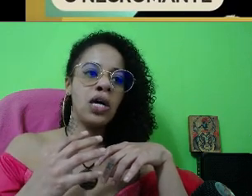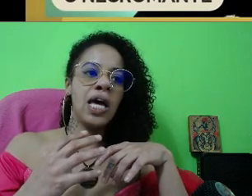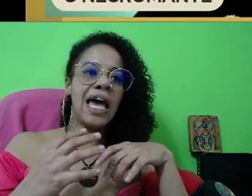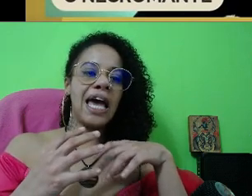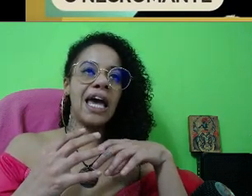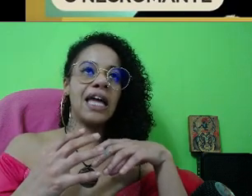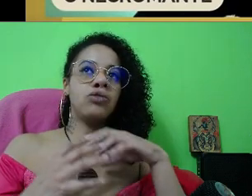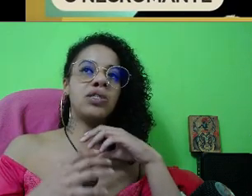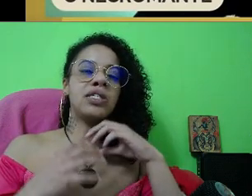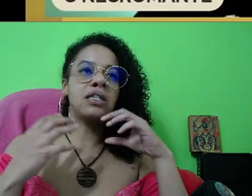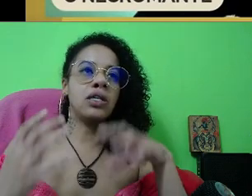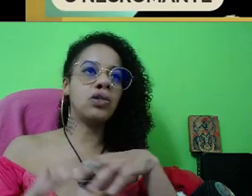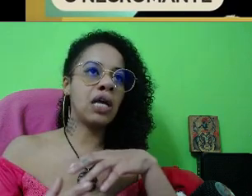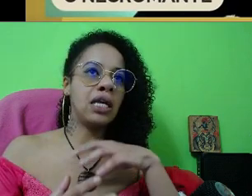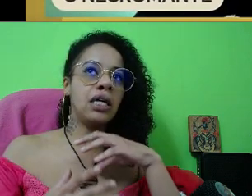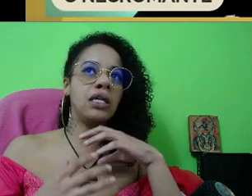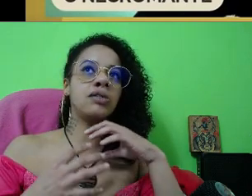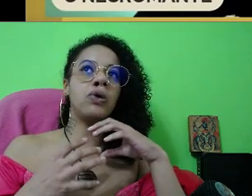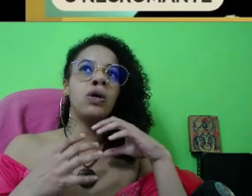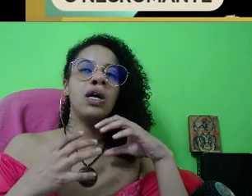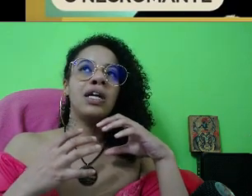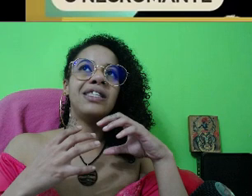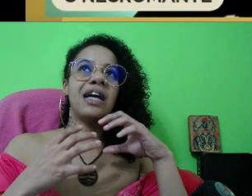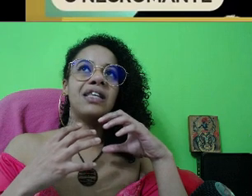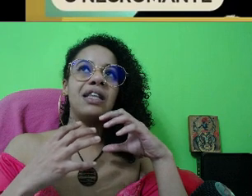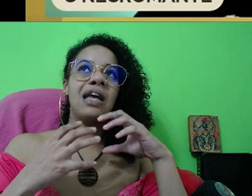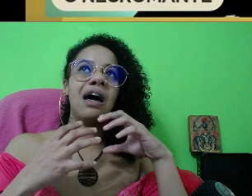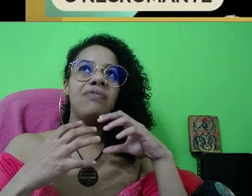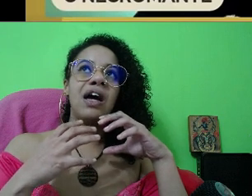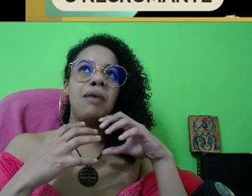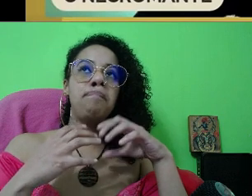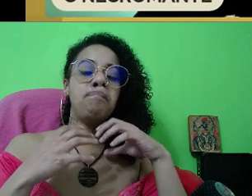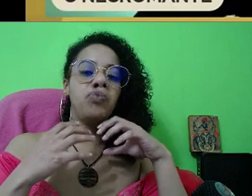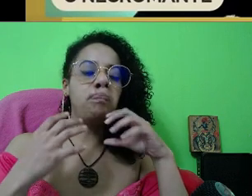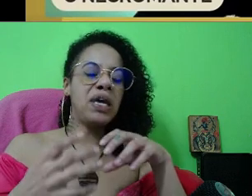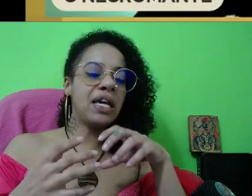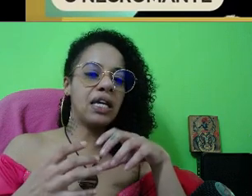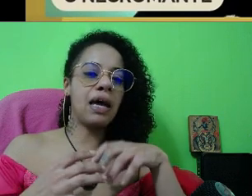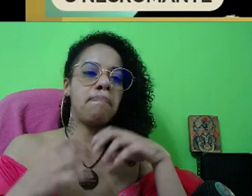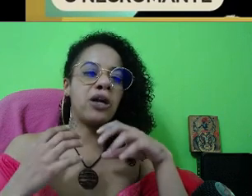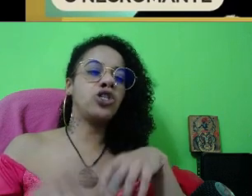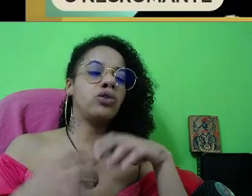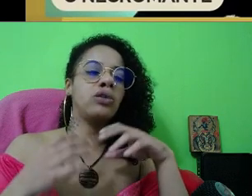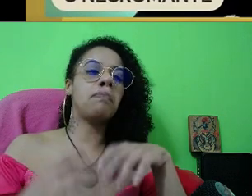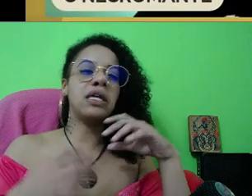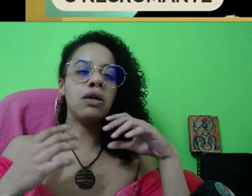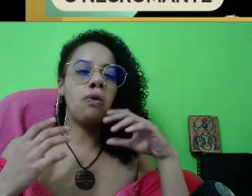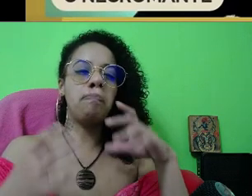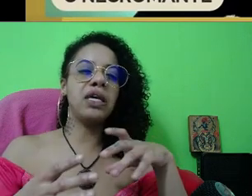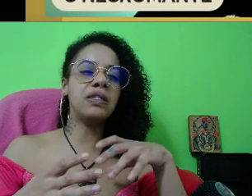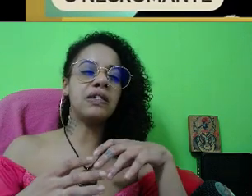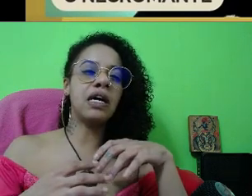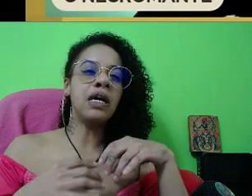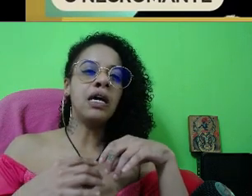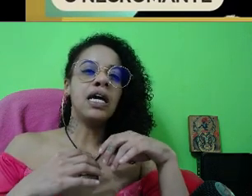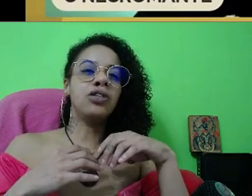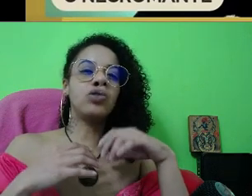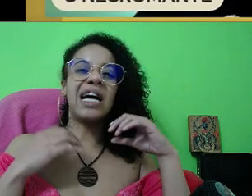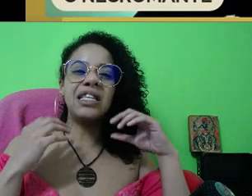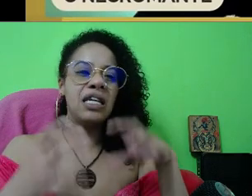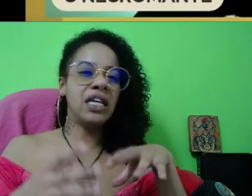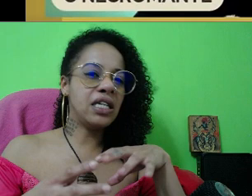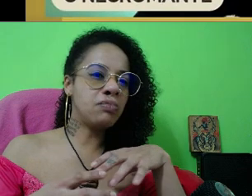ódio do sensacionalismo da da do pig né partido da Imprensa golpista